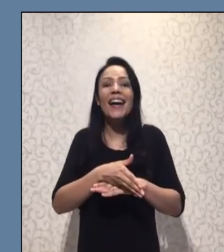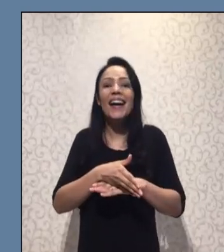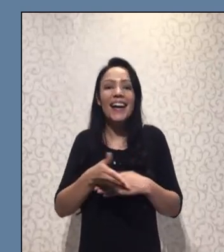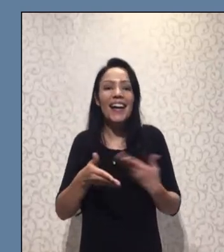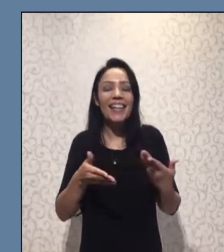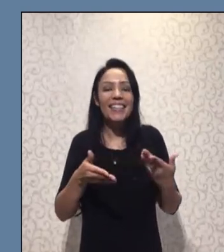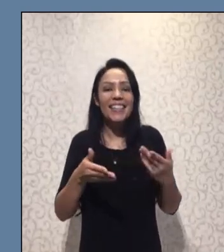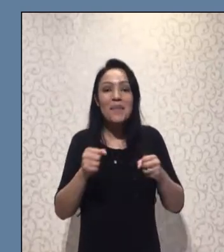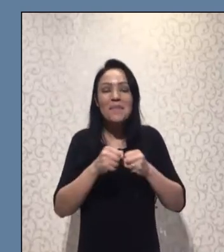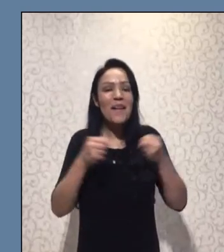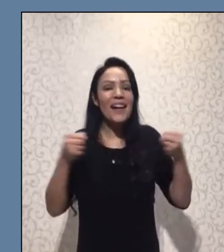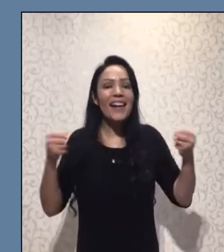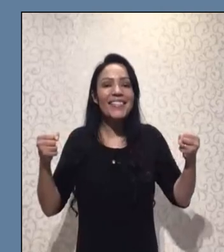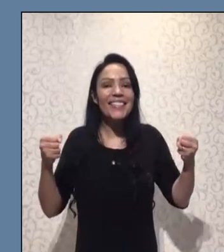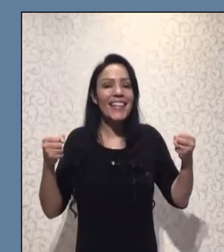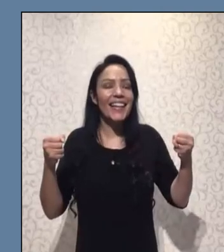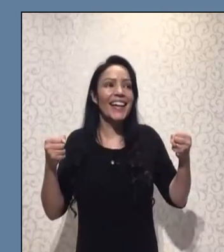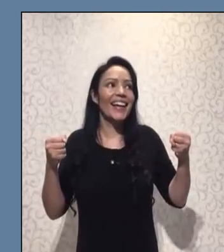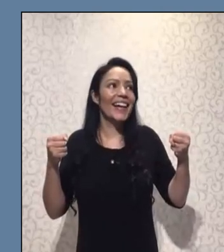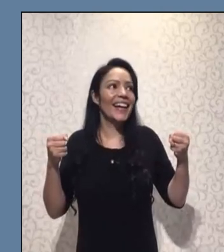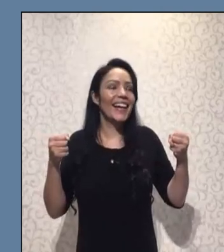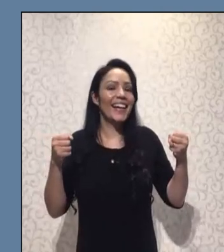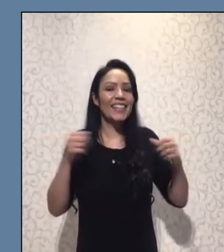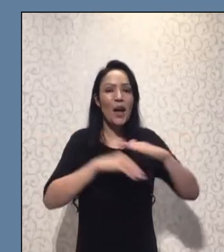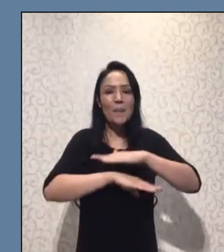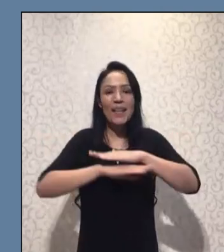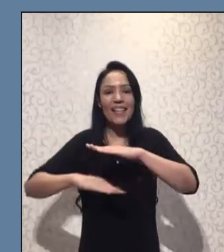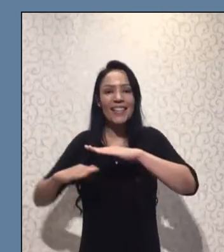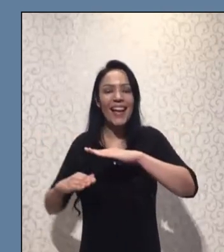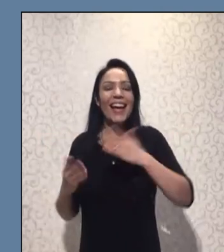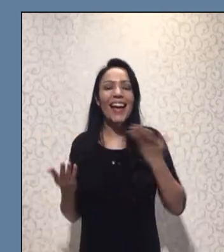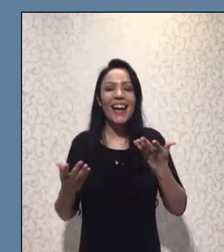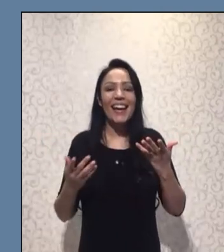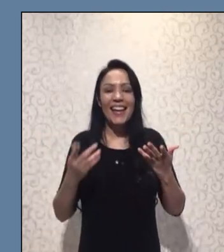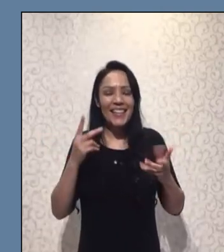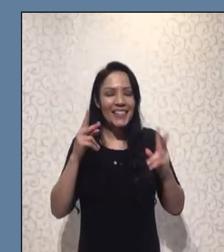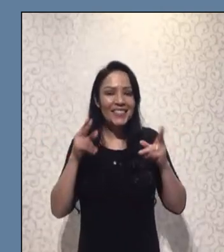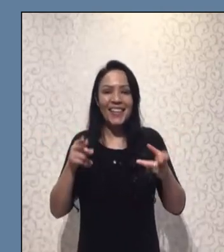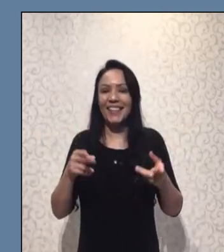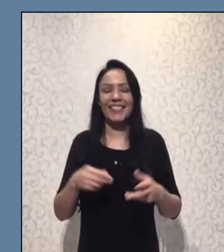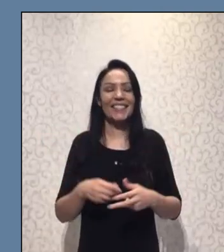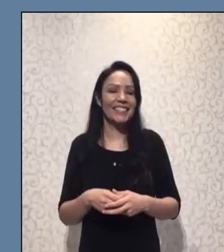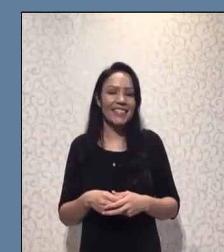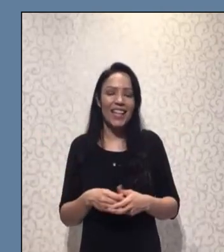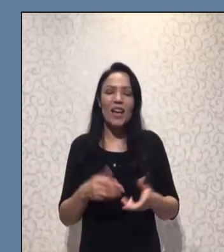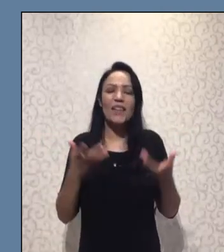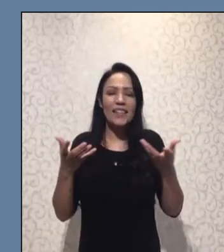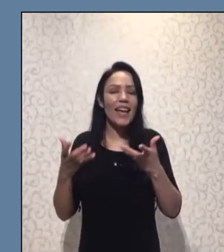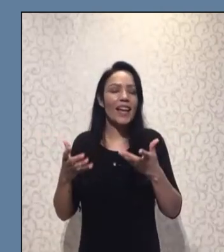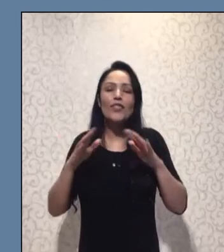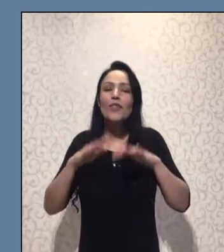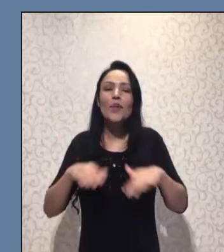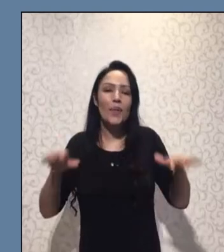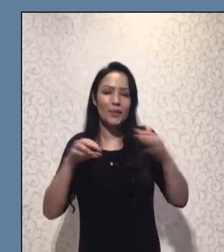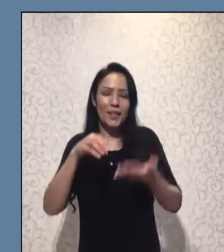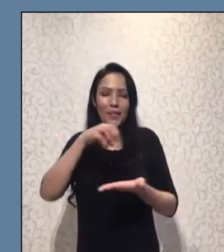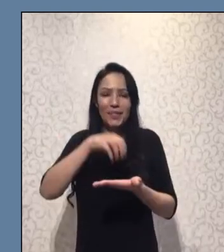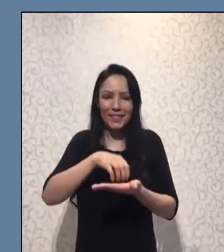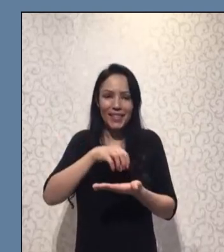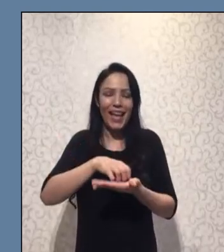Paulista vai demorar ainda, né, Solange? Mas de quais... E esperamos que também em todos os centros culturais da cidade, né?